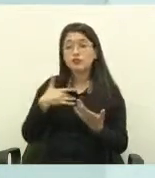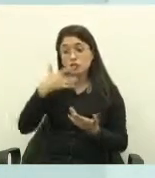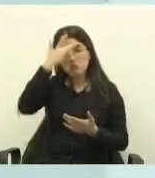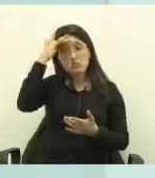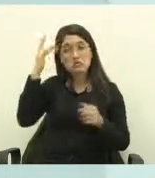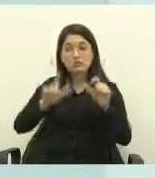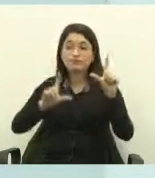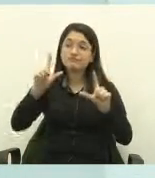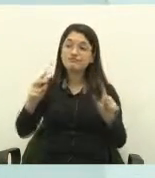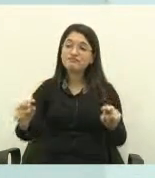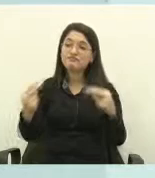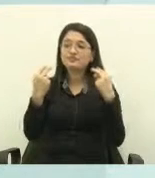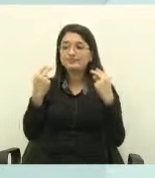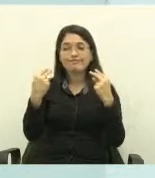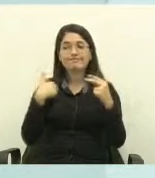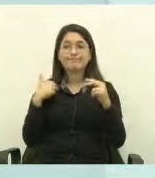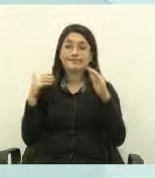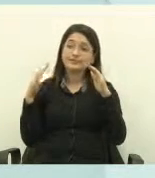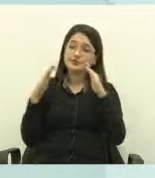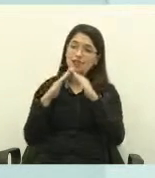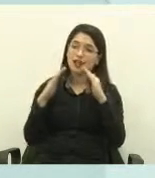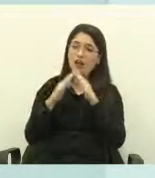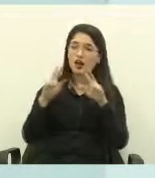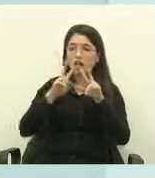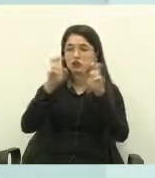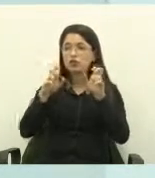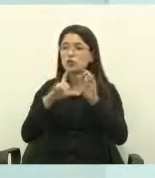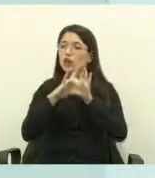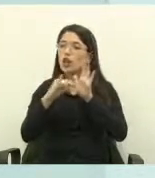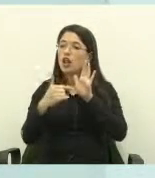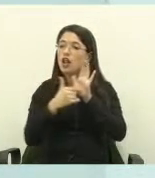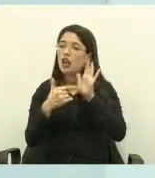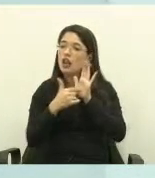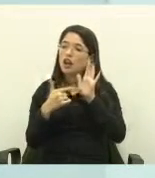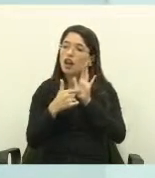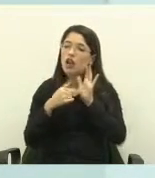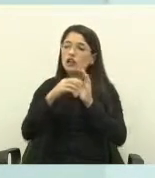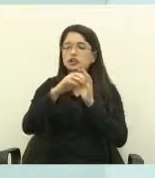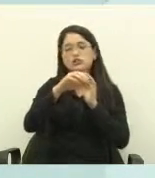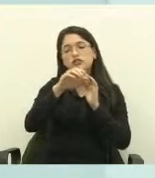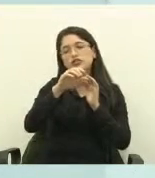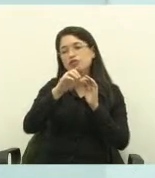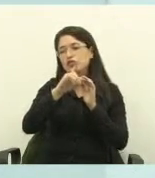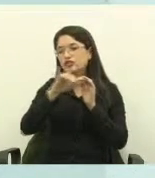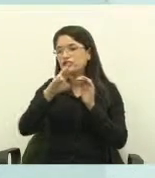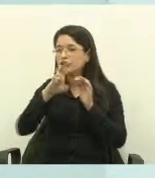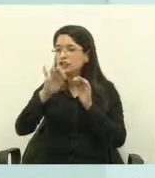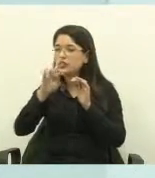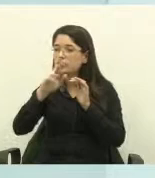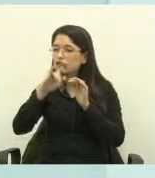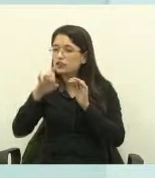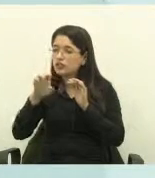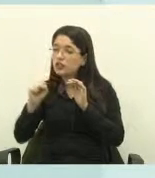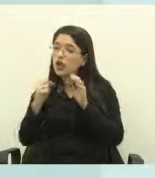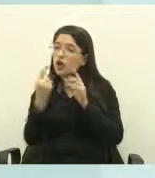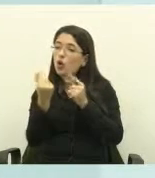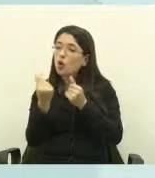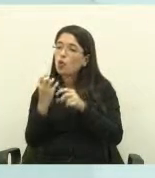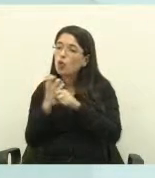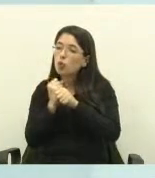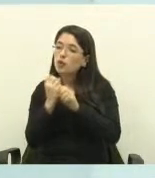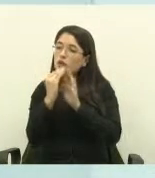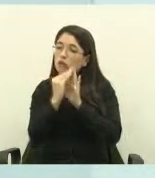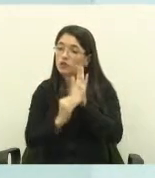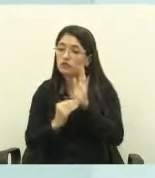essa sessão em casa, nós estamos discutindo a lei de diretrizes orçamentárias, é o planejamento para os gastos públicos para o ano